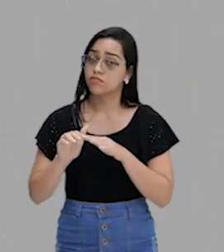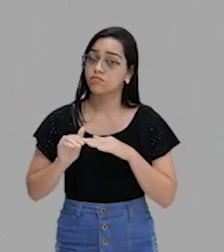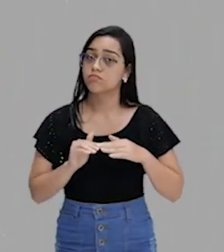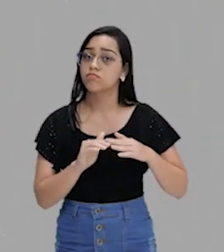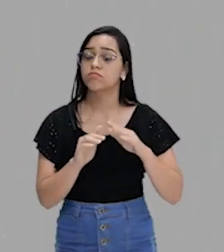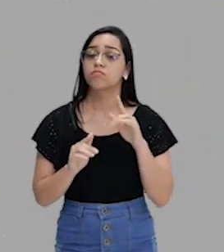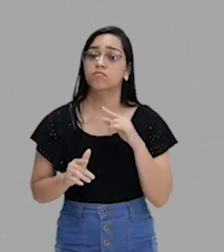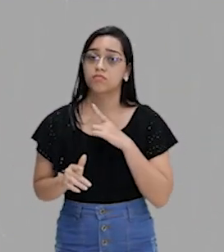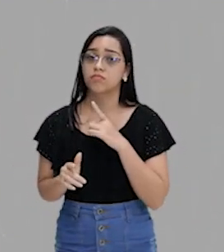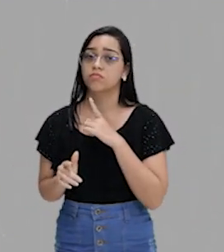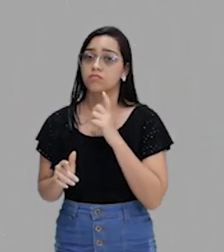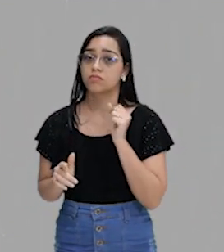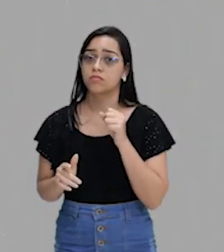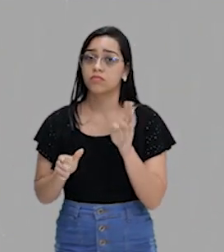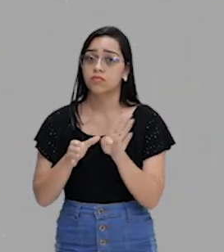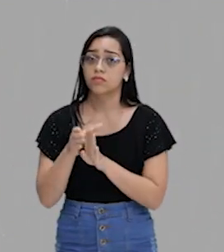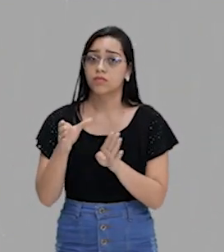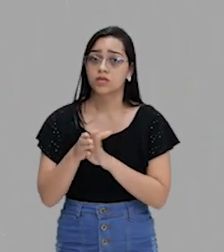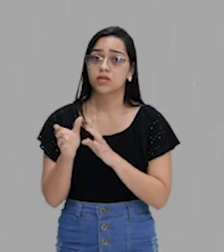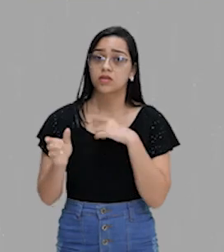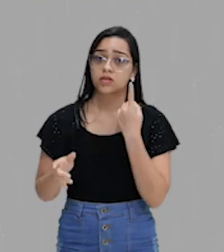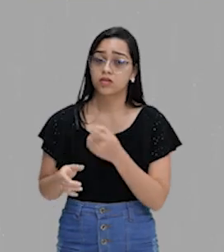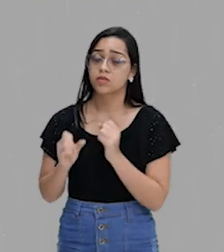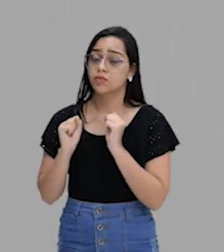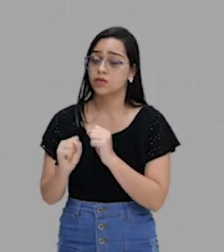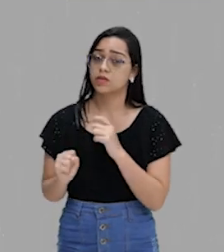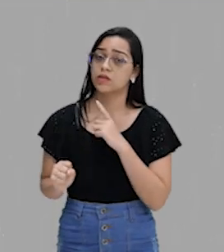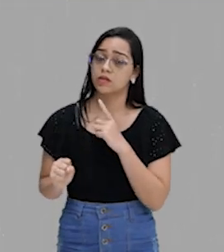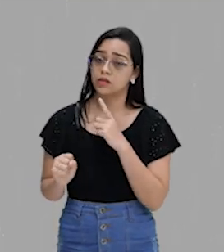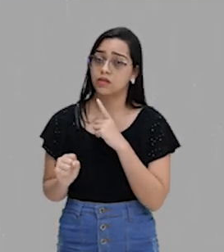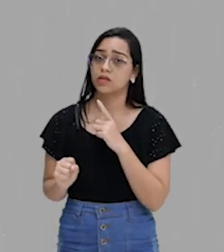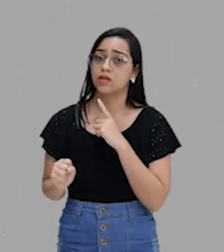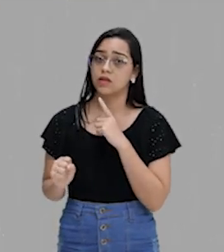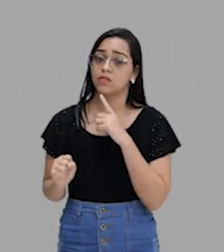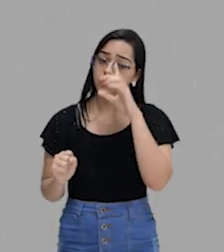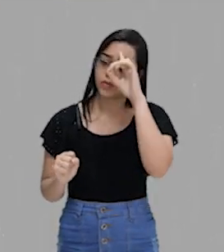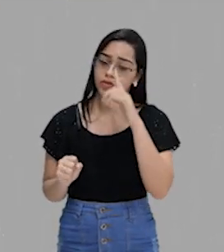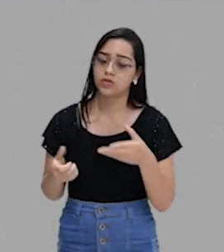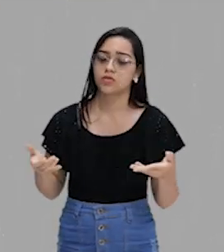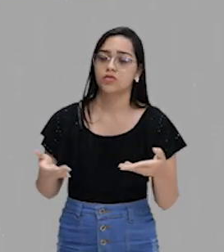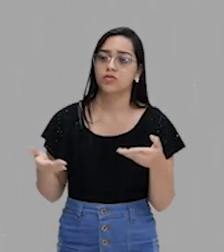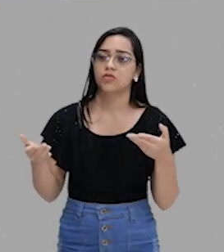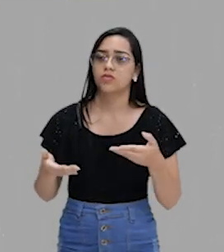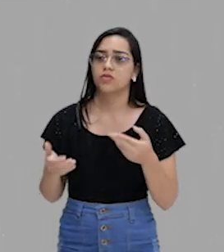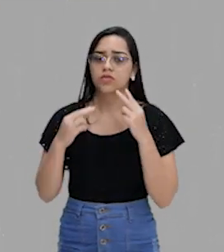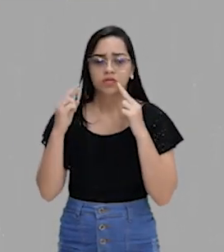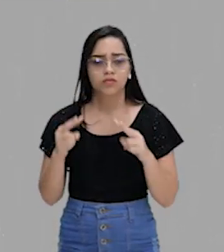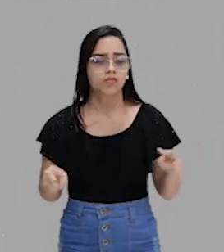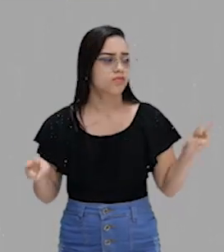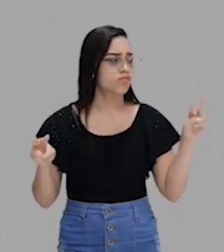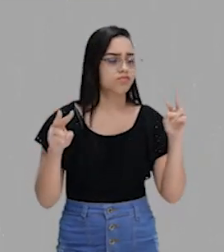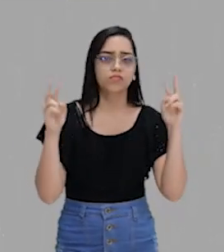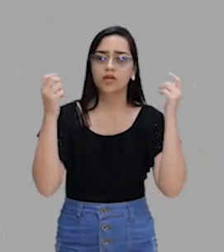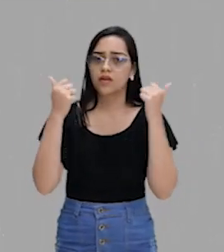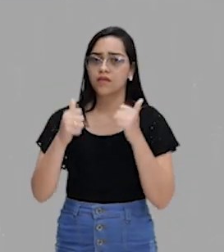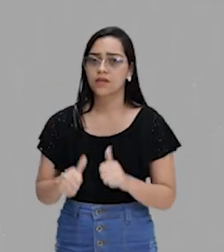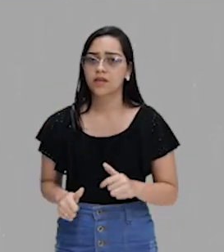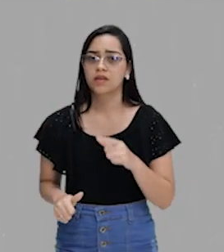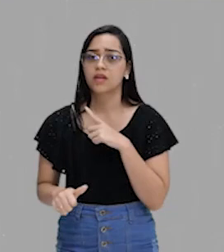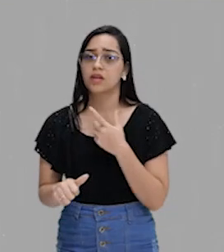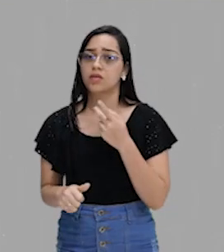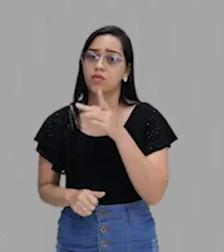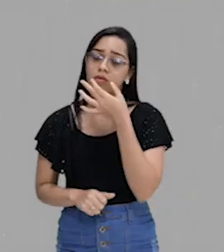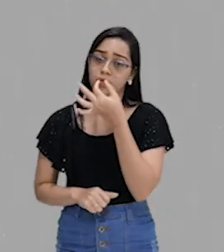equilíbrio. Isso aí fica uma dica nossa, né, uma dica minha para os dias de hoje. Ouçam os dois lados, avalie, forme a